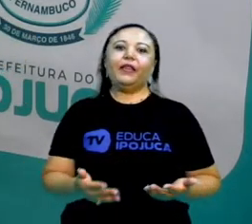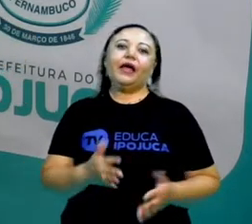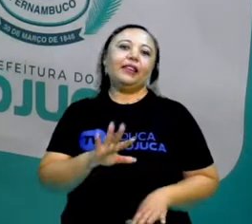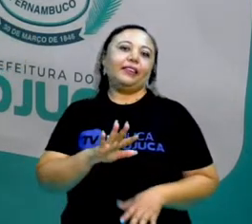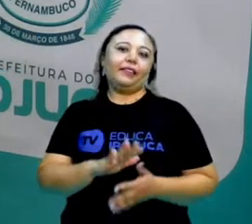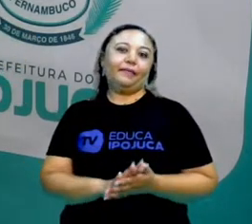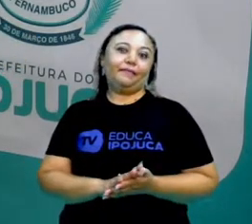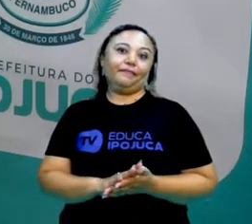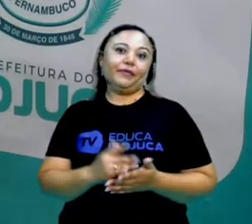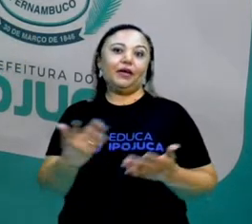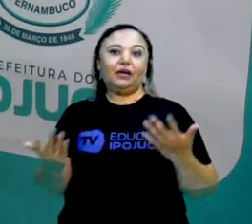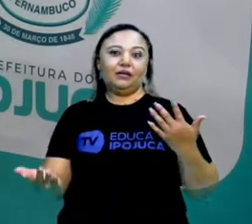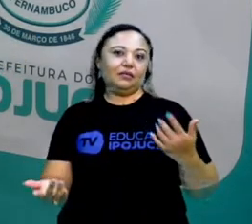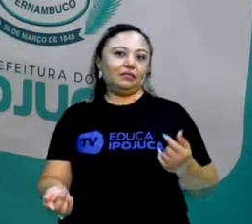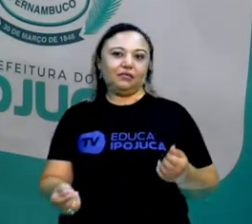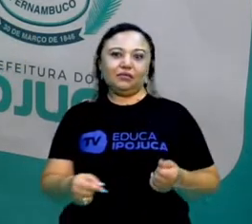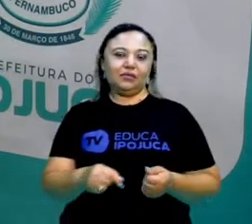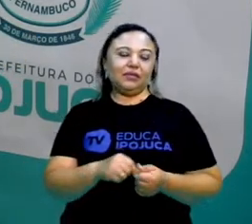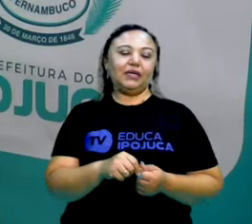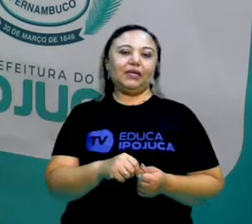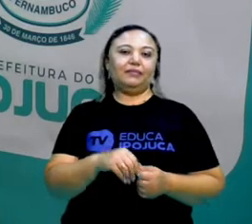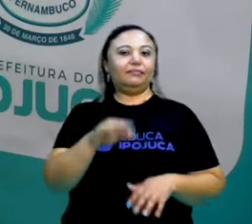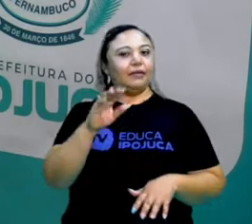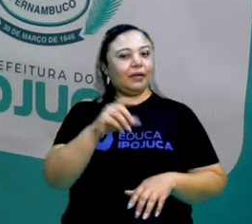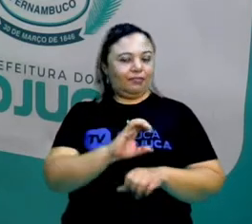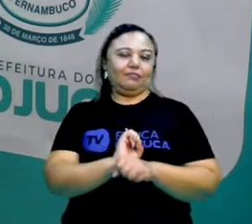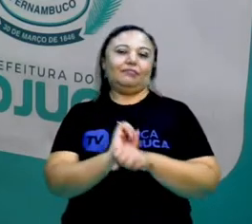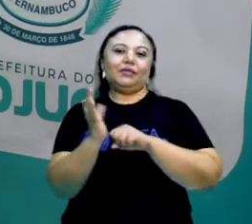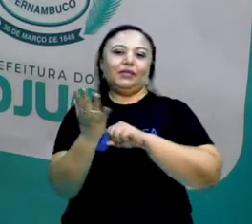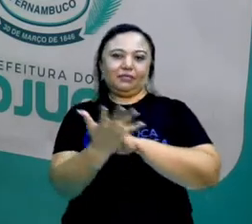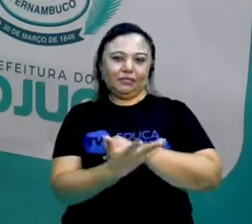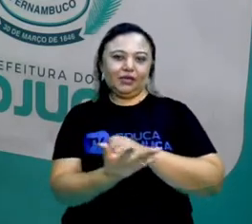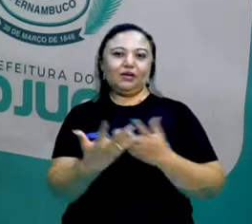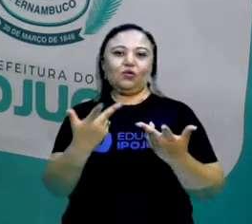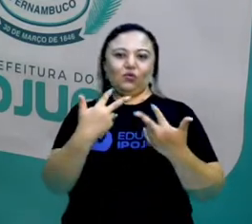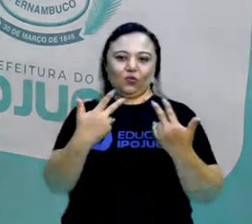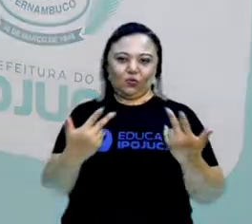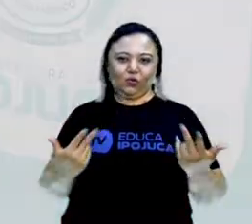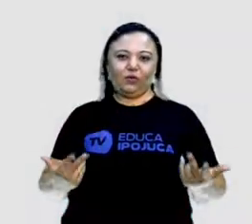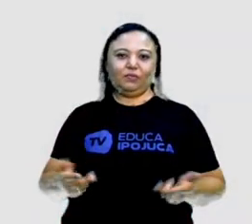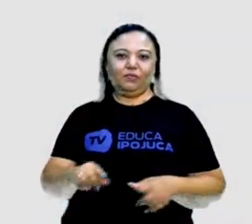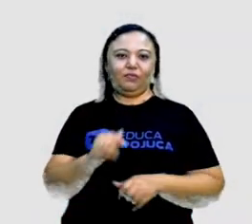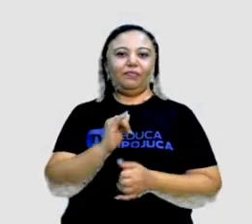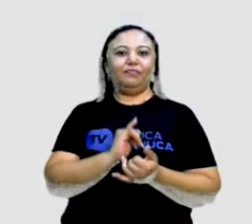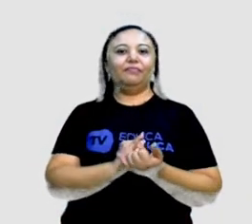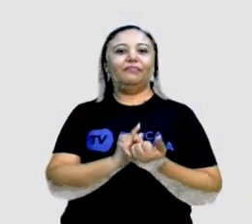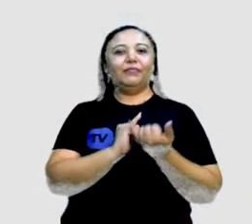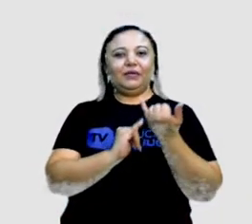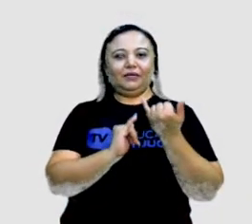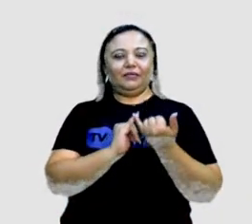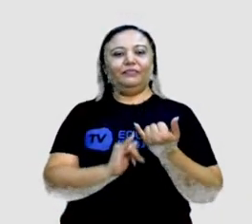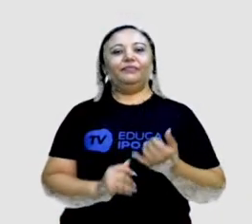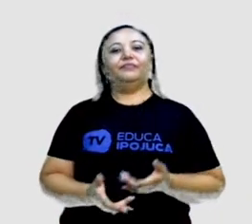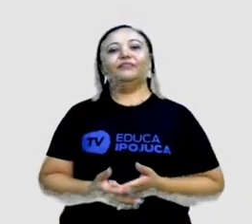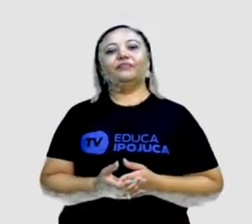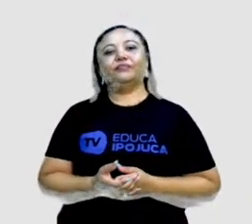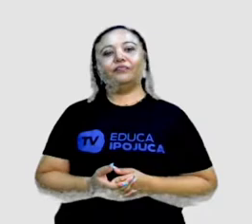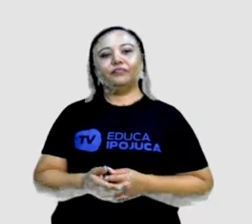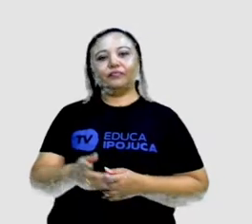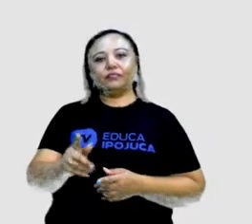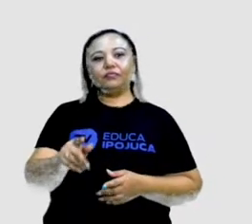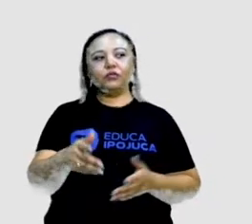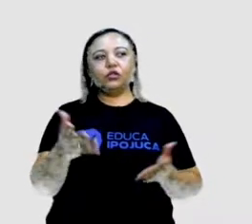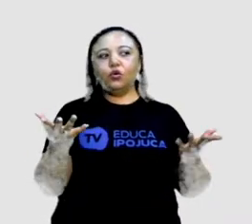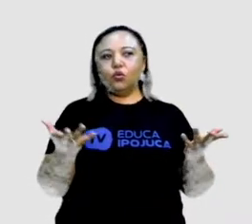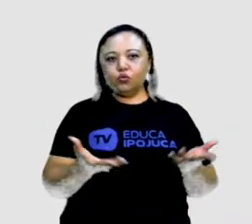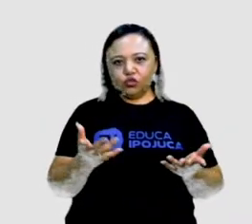aí na pandemia não é mera coincidência. Os objetivos da aula, pessoal, de hoje: refletir sobre alguns aspectos